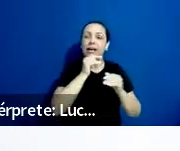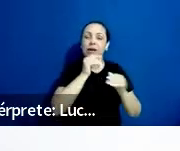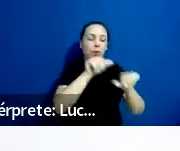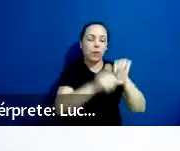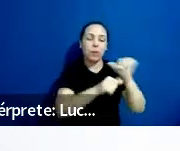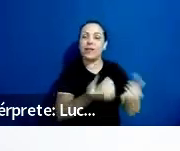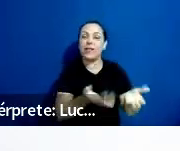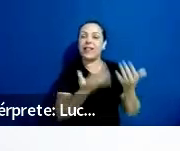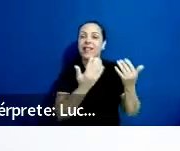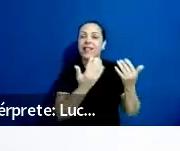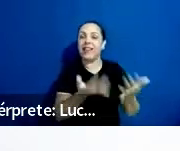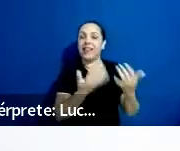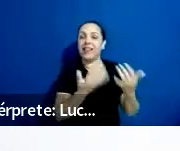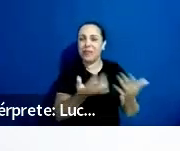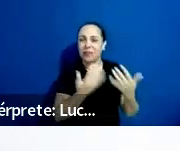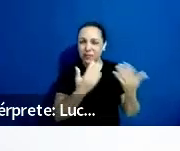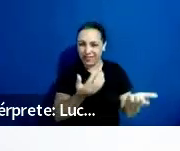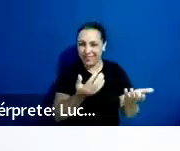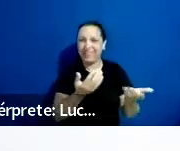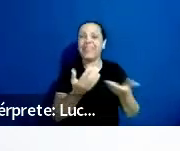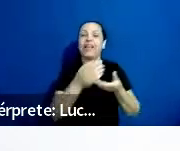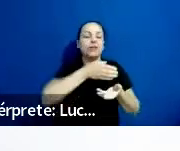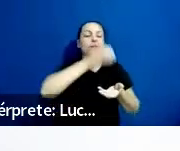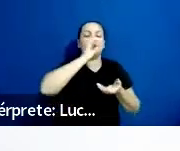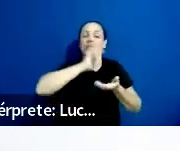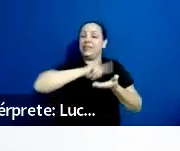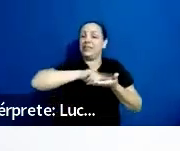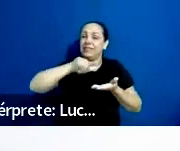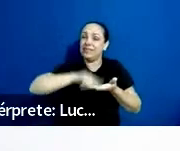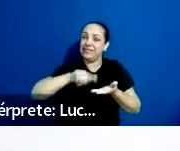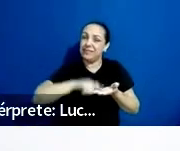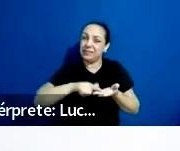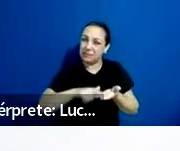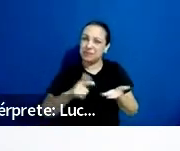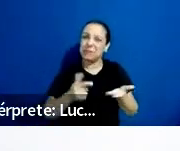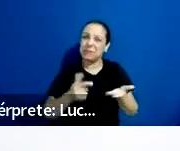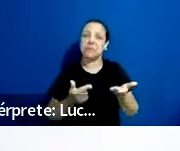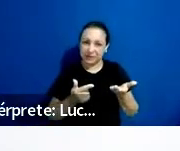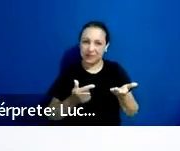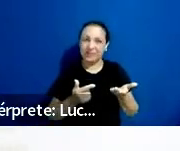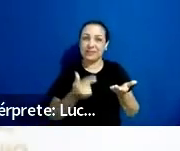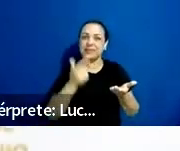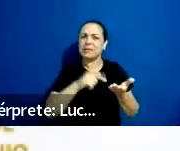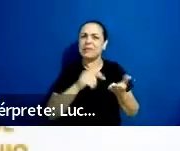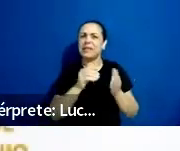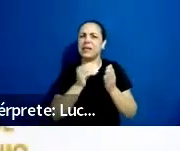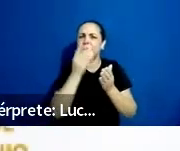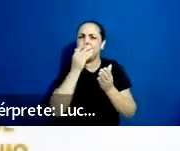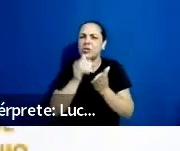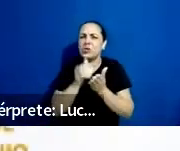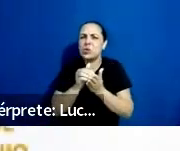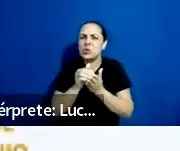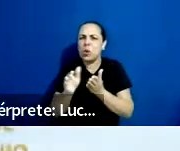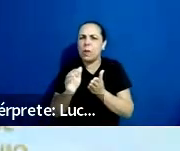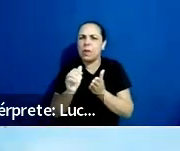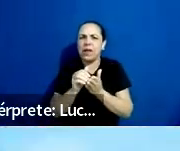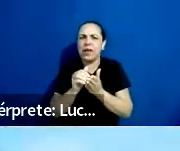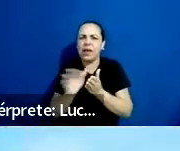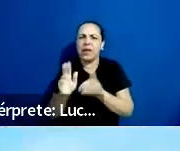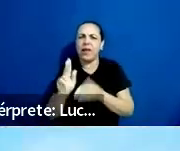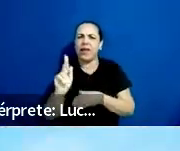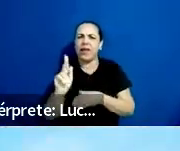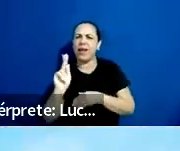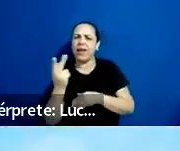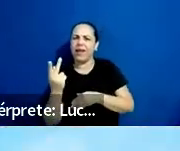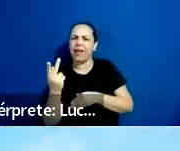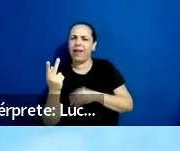poder alcalinizante, já seria maravilhoso. Mas dessa reação química sobrou os íons de hidrogênio. Os íons